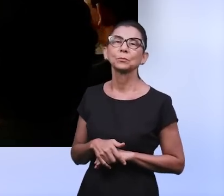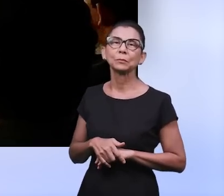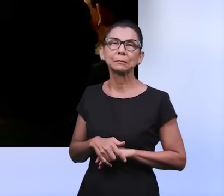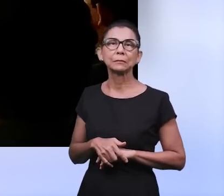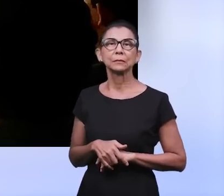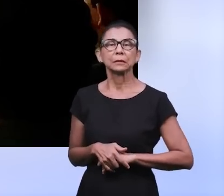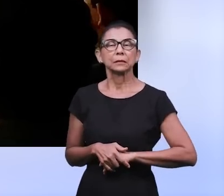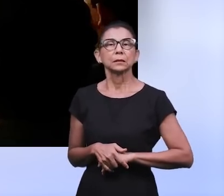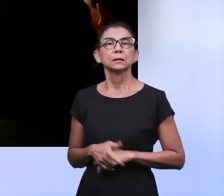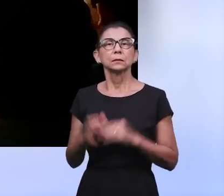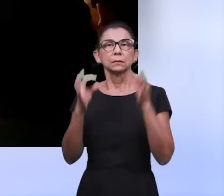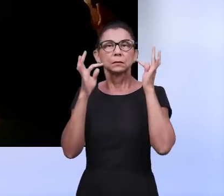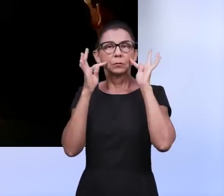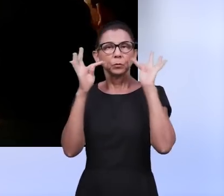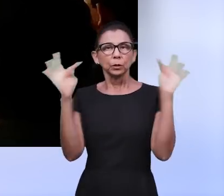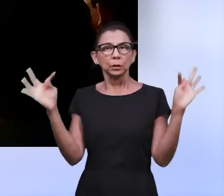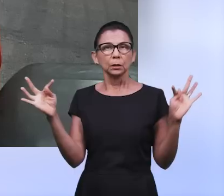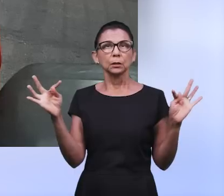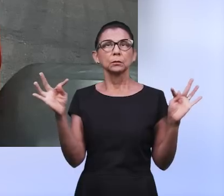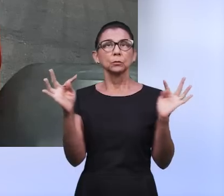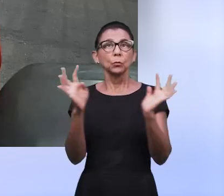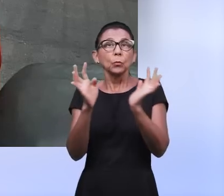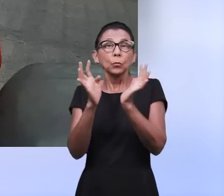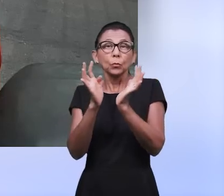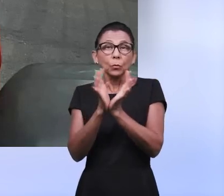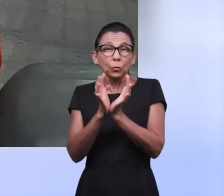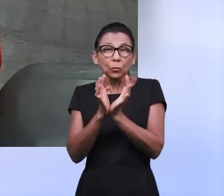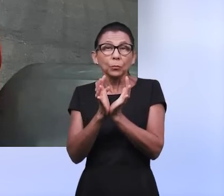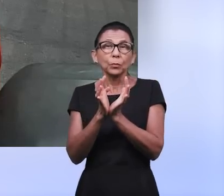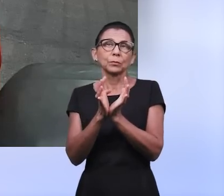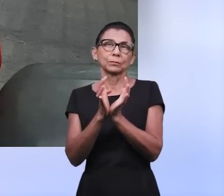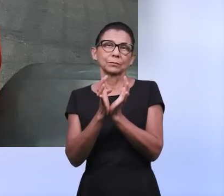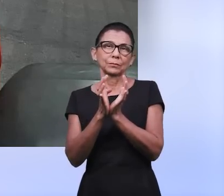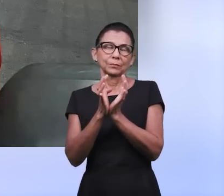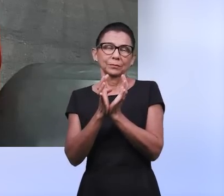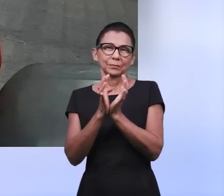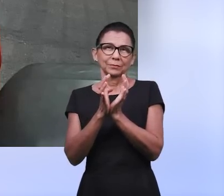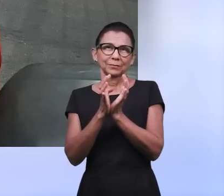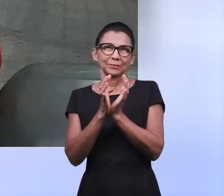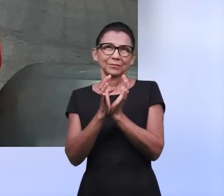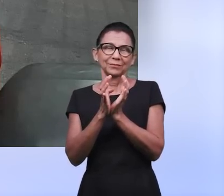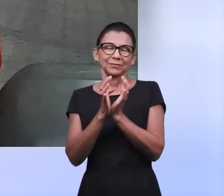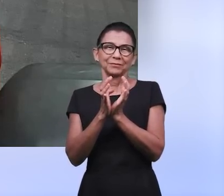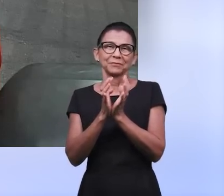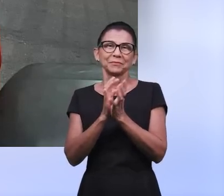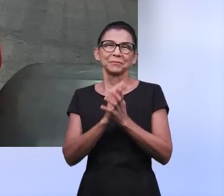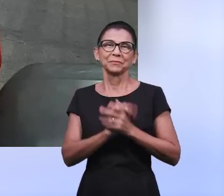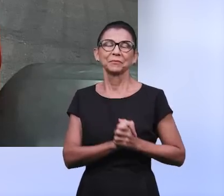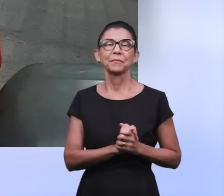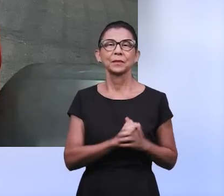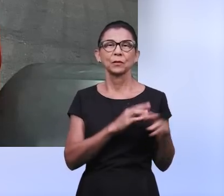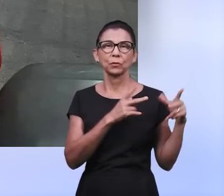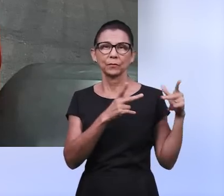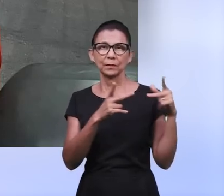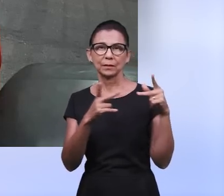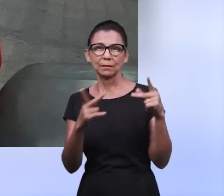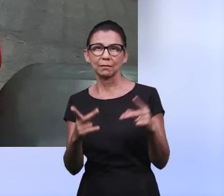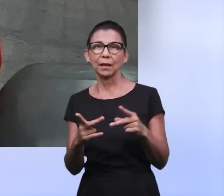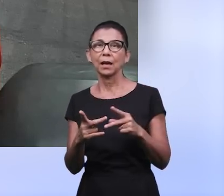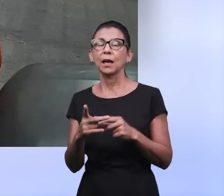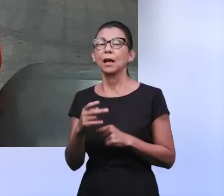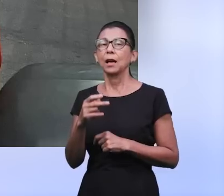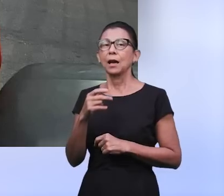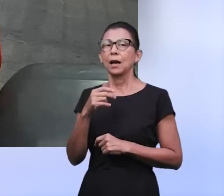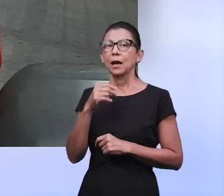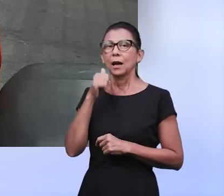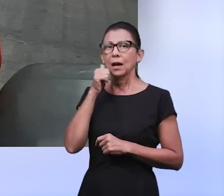que a presença dos irmãos ali foi a resposta das orações que ela fez ao Senhor, pois ela tem clamado muito ao Senhor